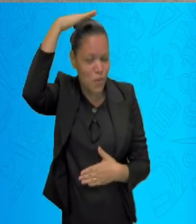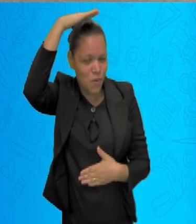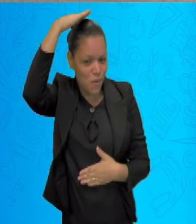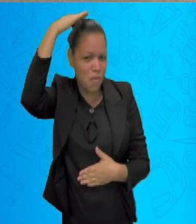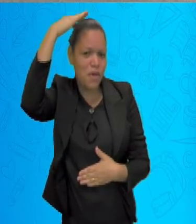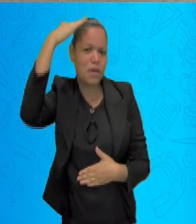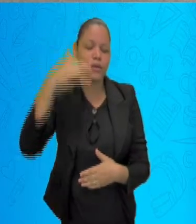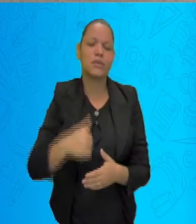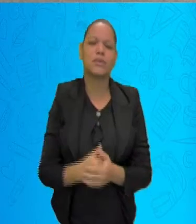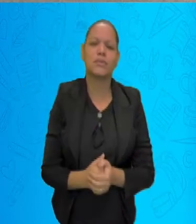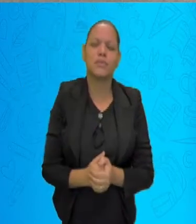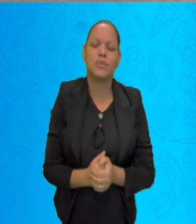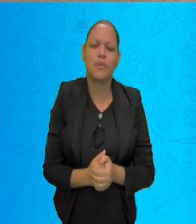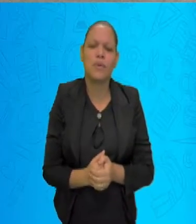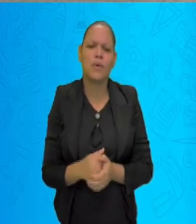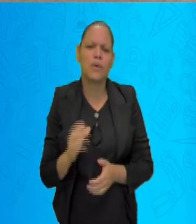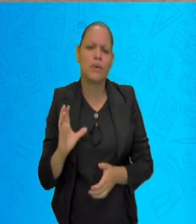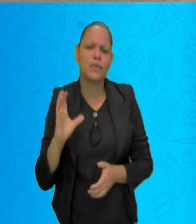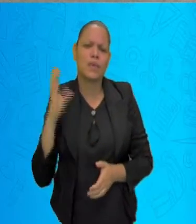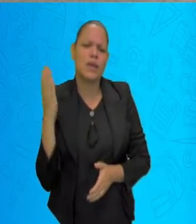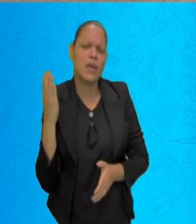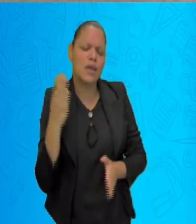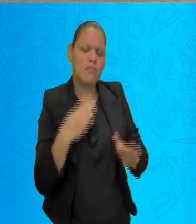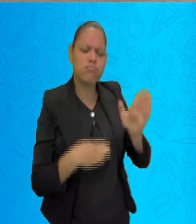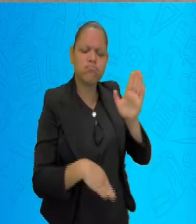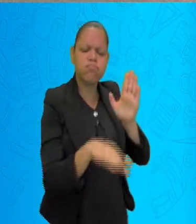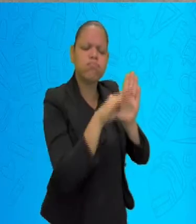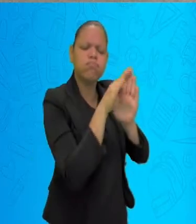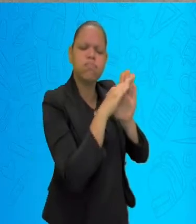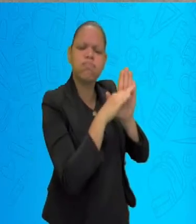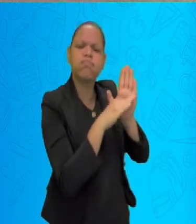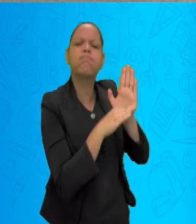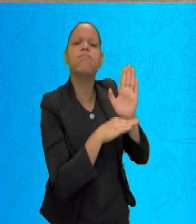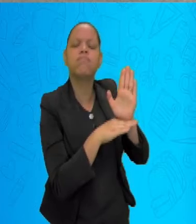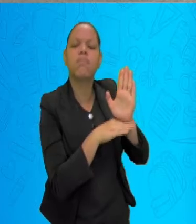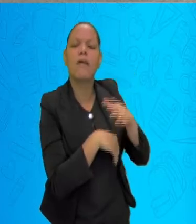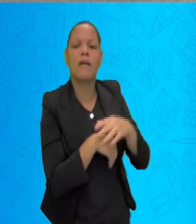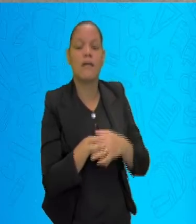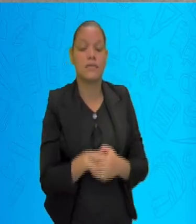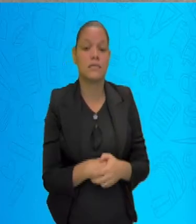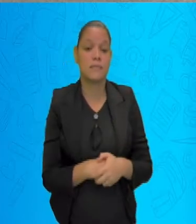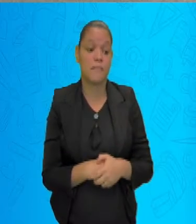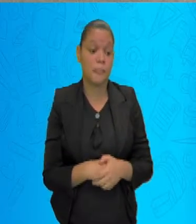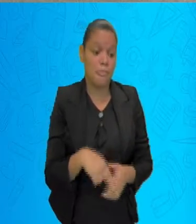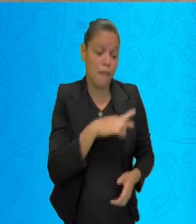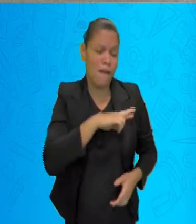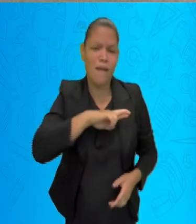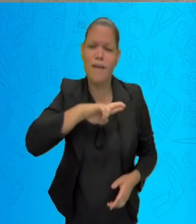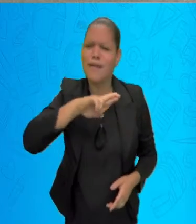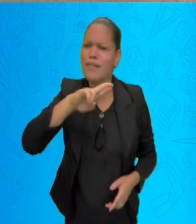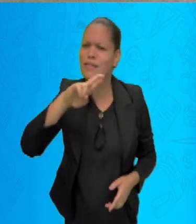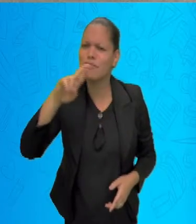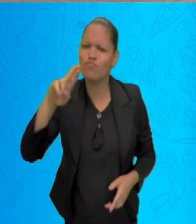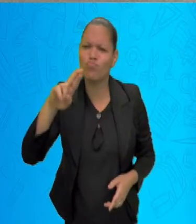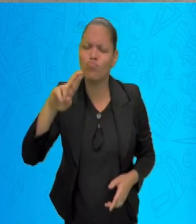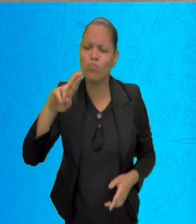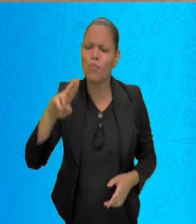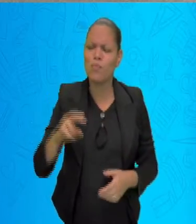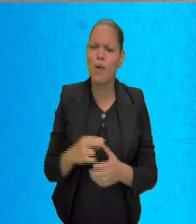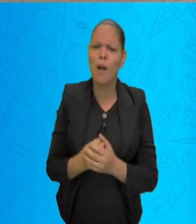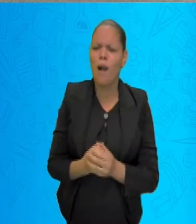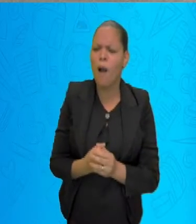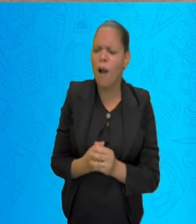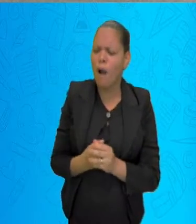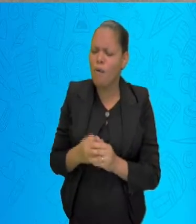nesta emancipação. Os fatores religiosos eram proeminentes no conflito,